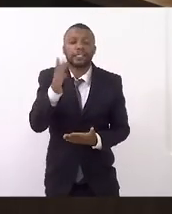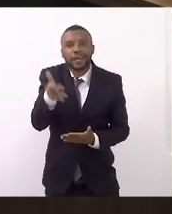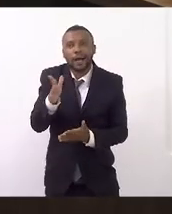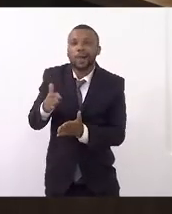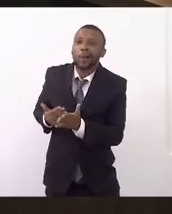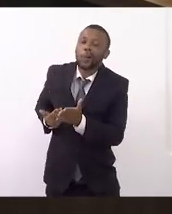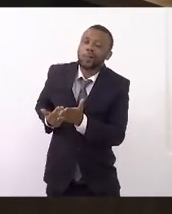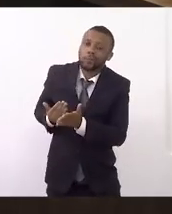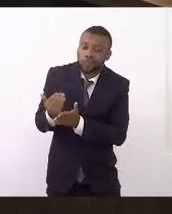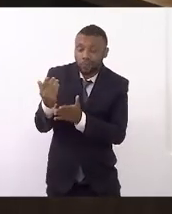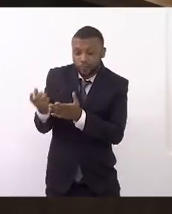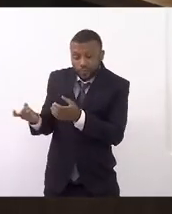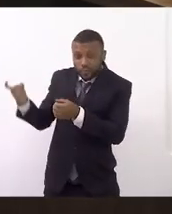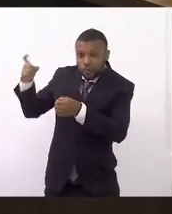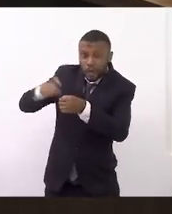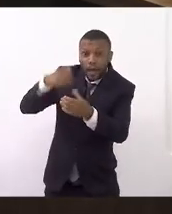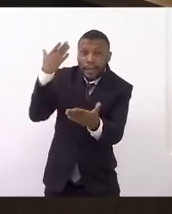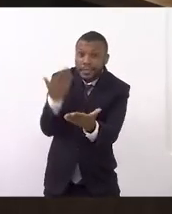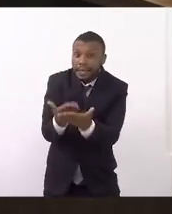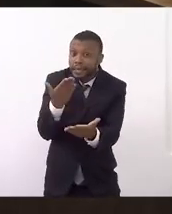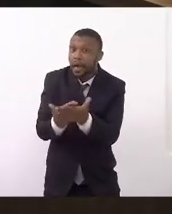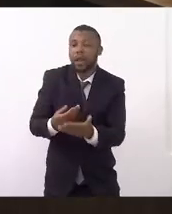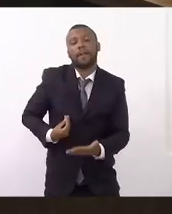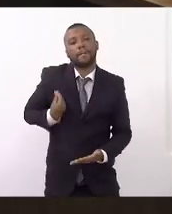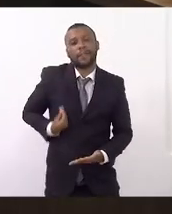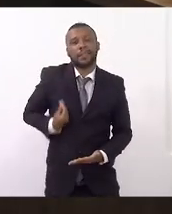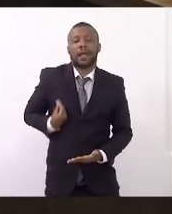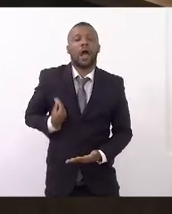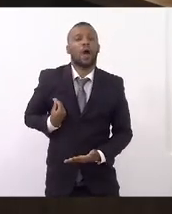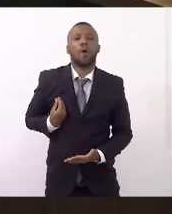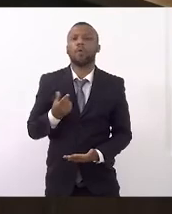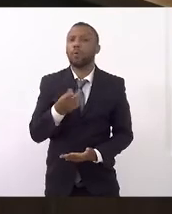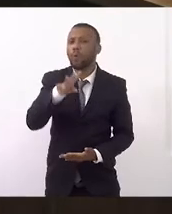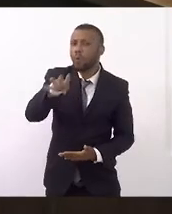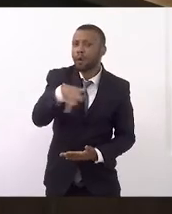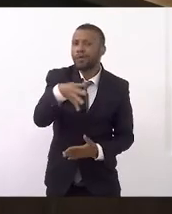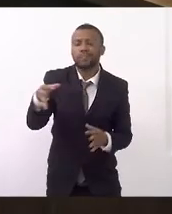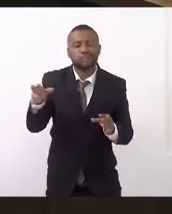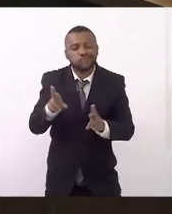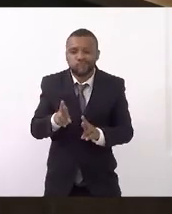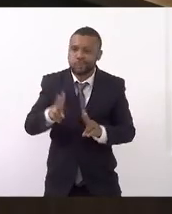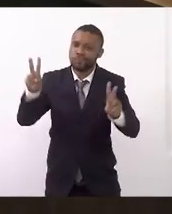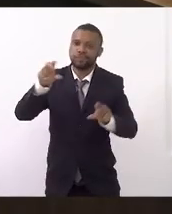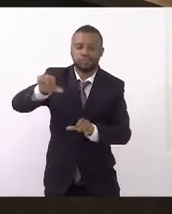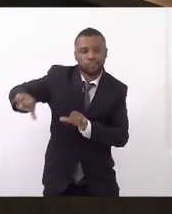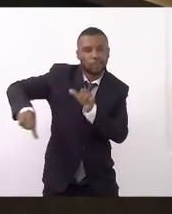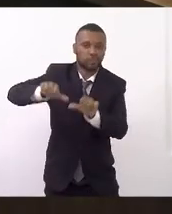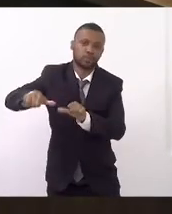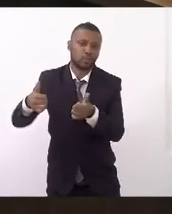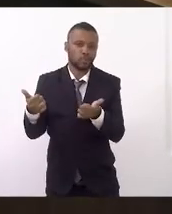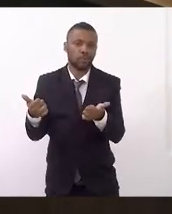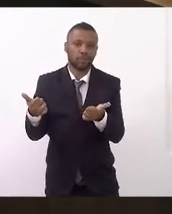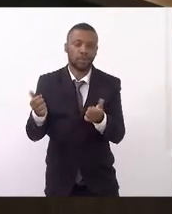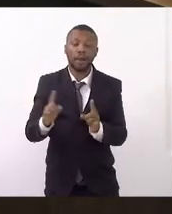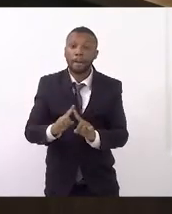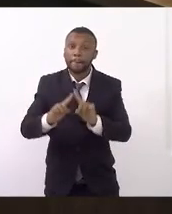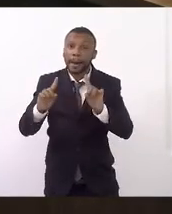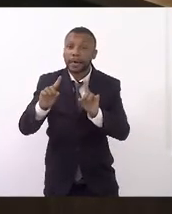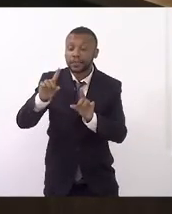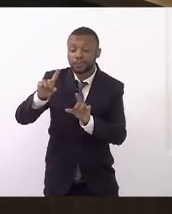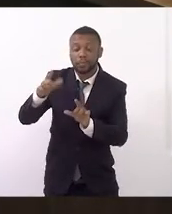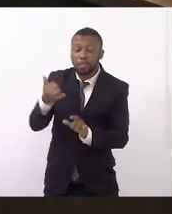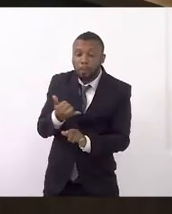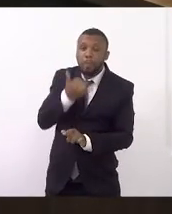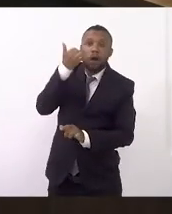retomaria as aulas presenciais com um currículo completamente diferente. Só que não se muda o